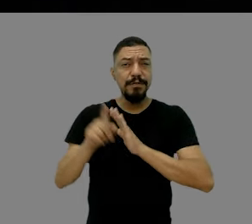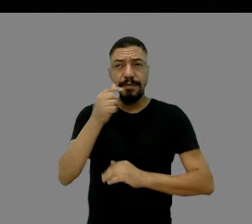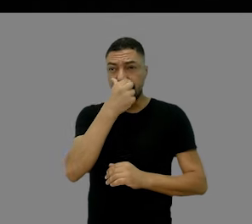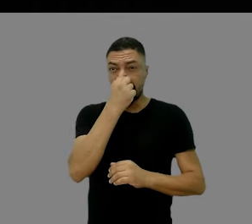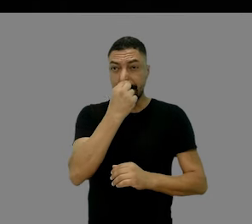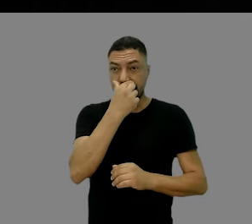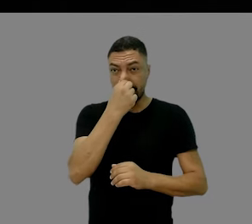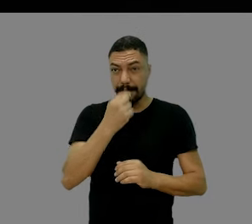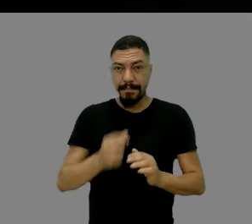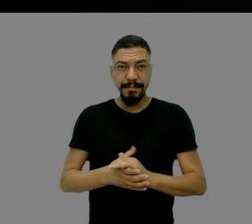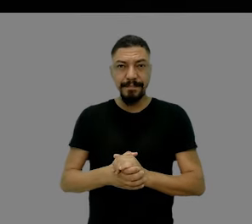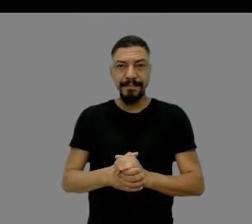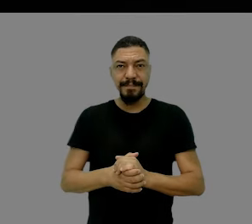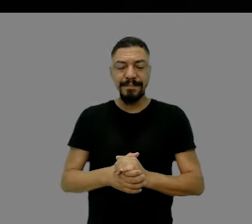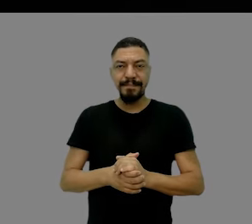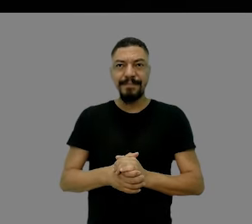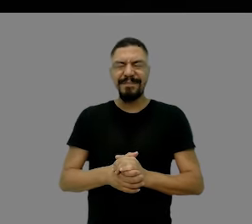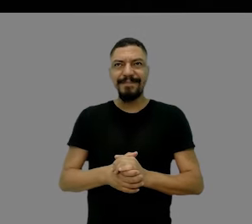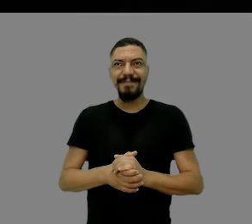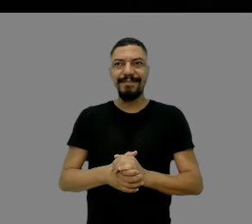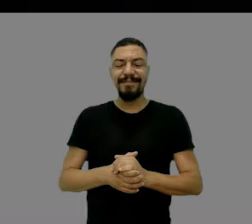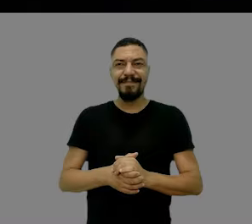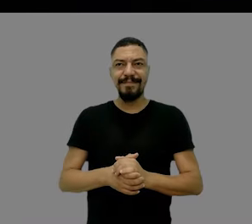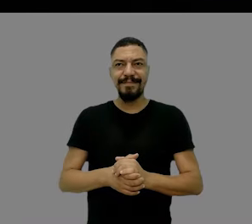espera aí, só ela mandar o...